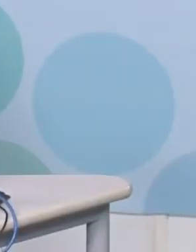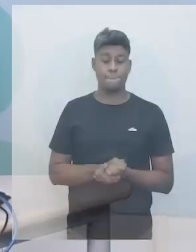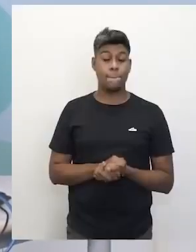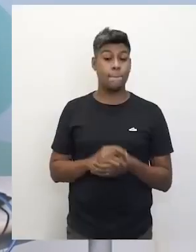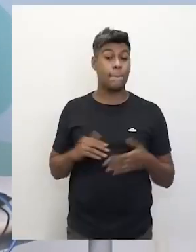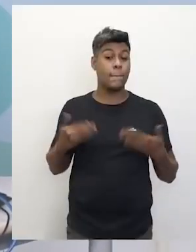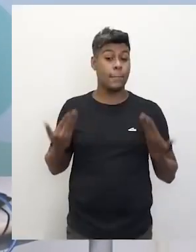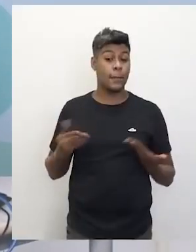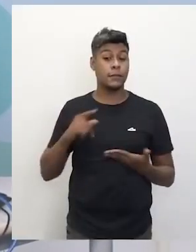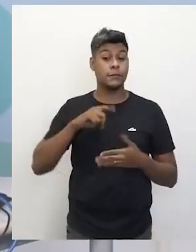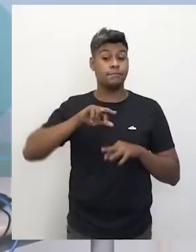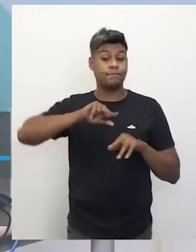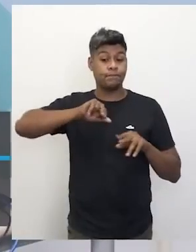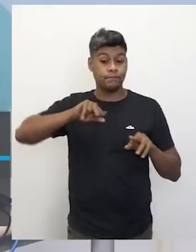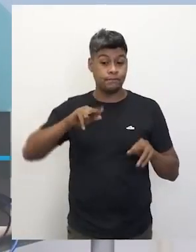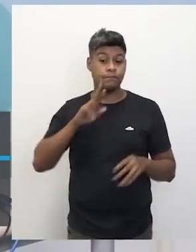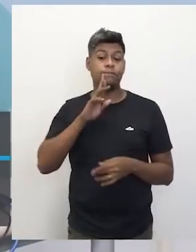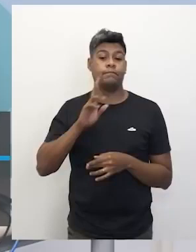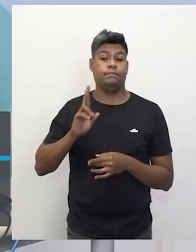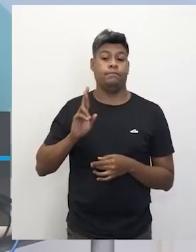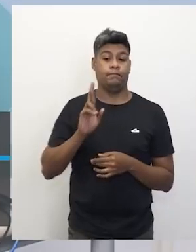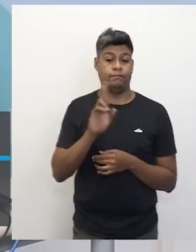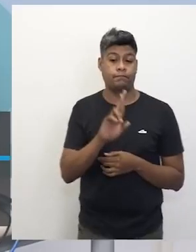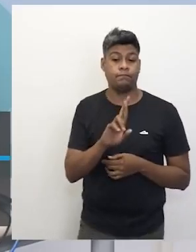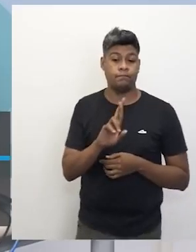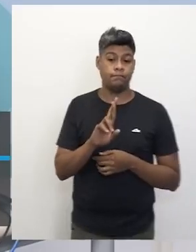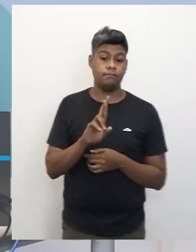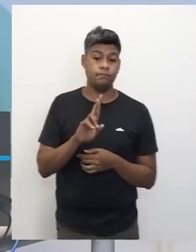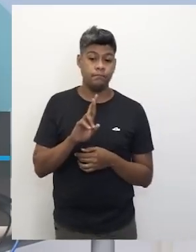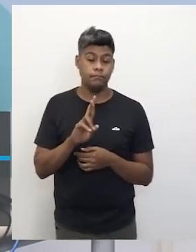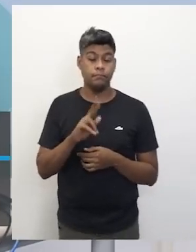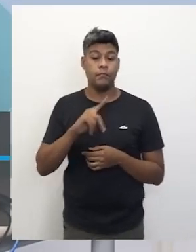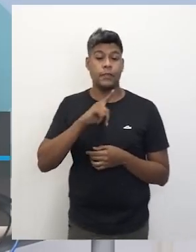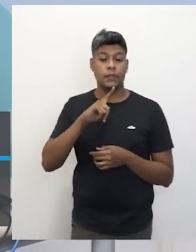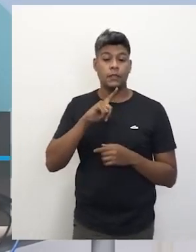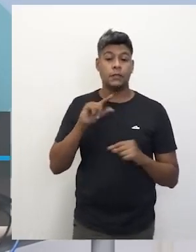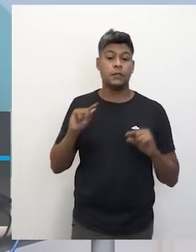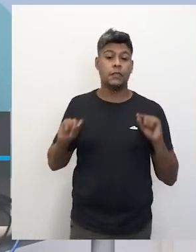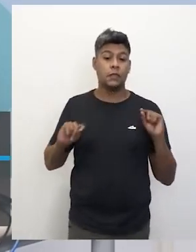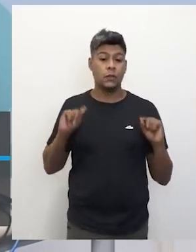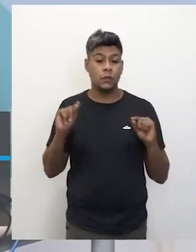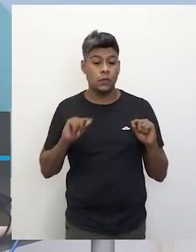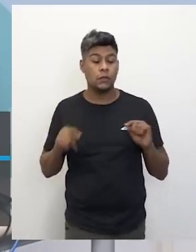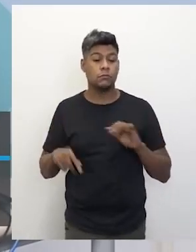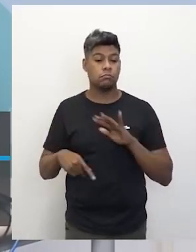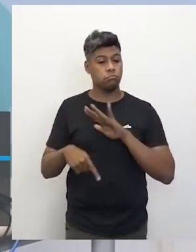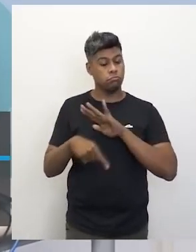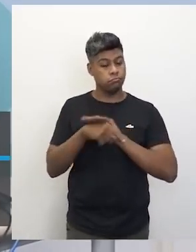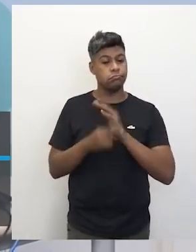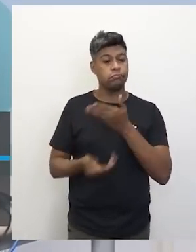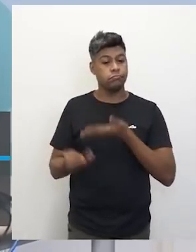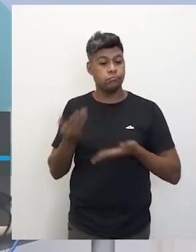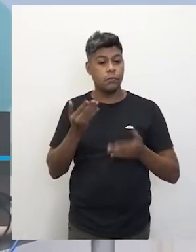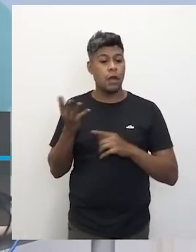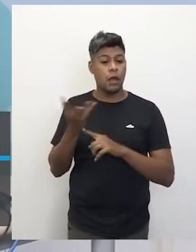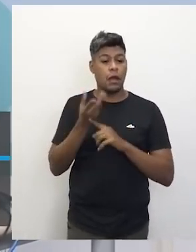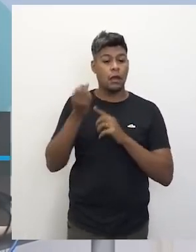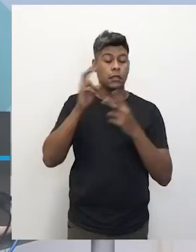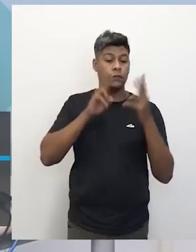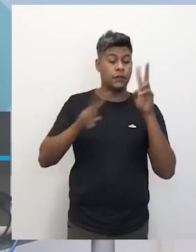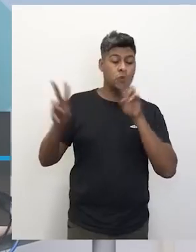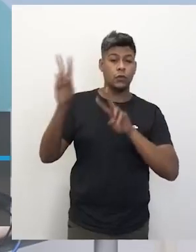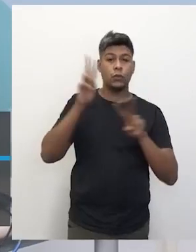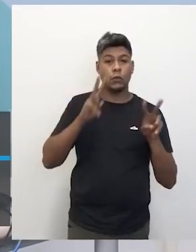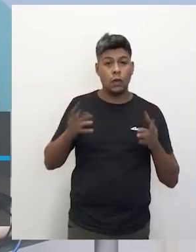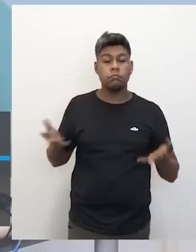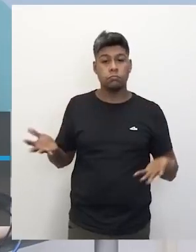Então, ó, tivemos várias respostas aqui, né? Então, tivemos circuitos relacionados às artes visuais,